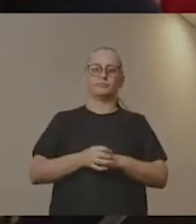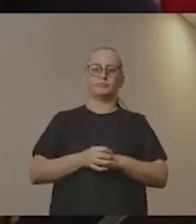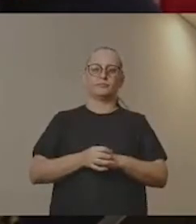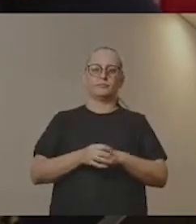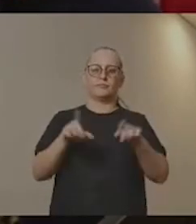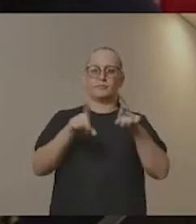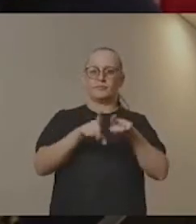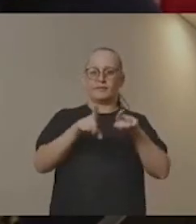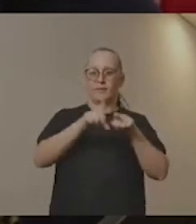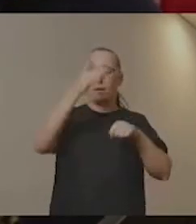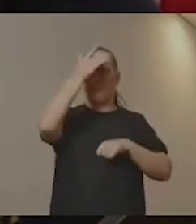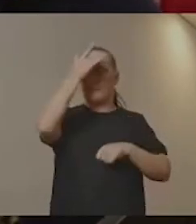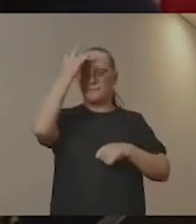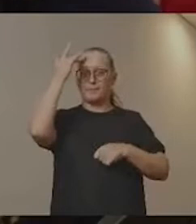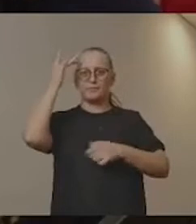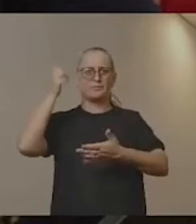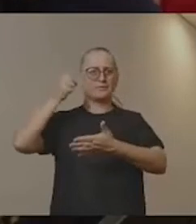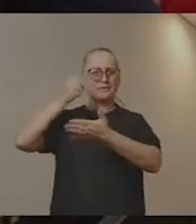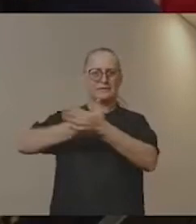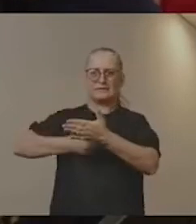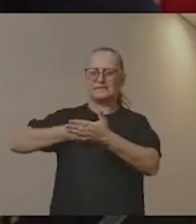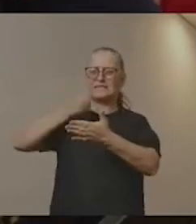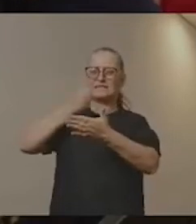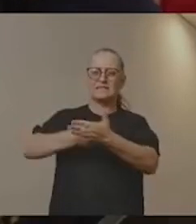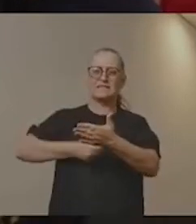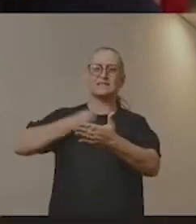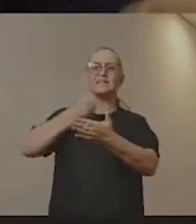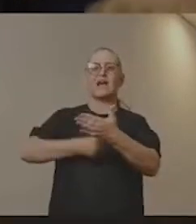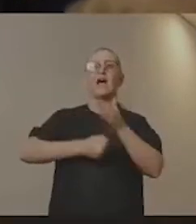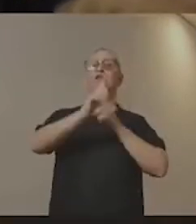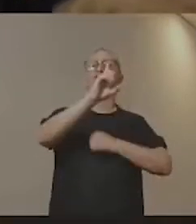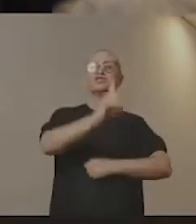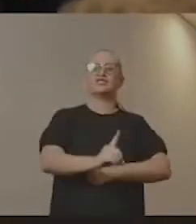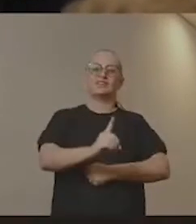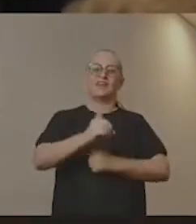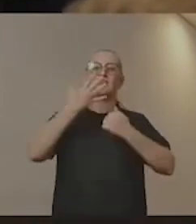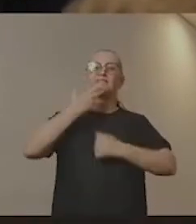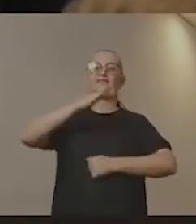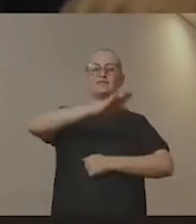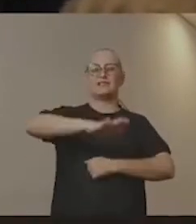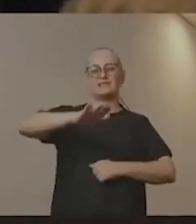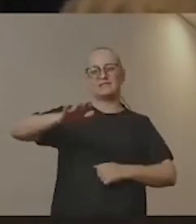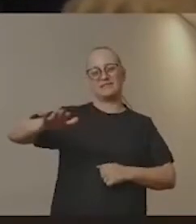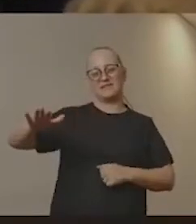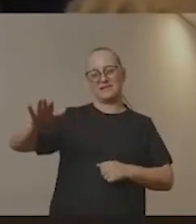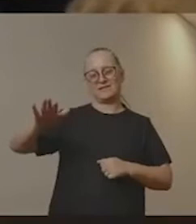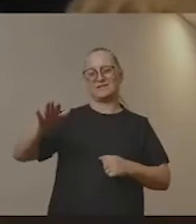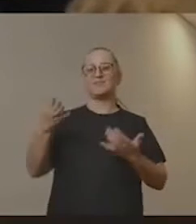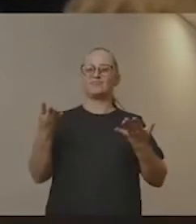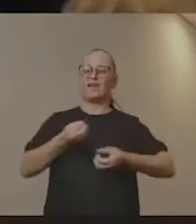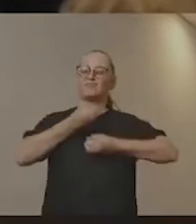crianças, de se expressarem, de serem quem elas são, e não só das crianças, de todo ser humano, né?